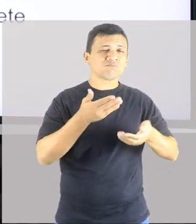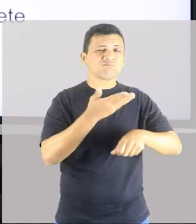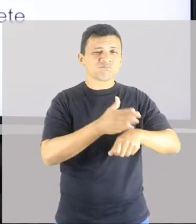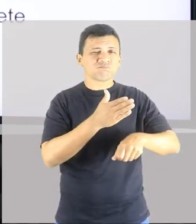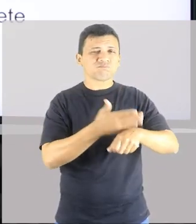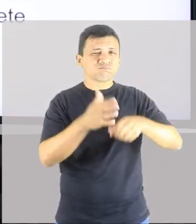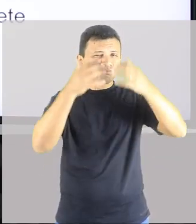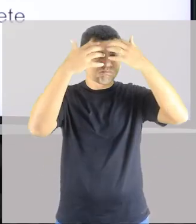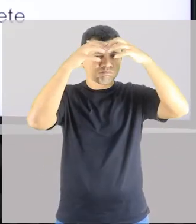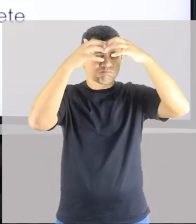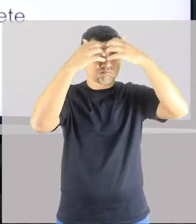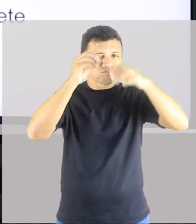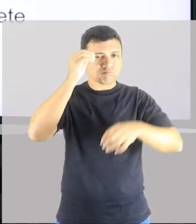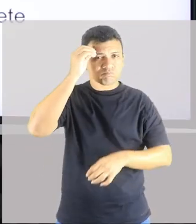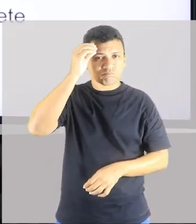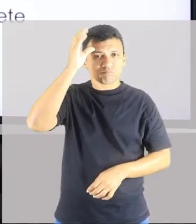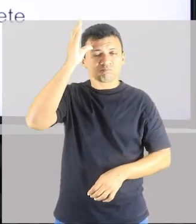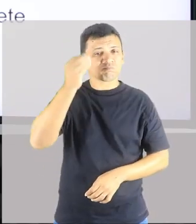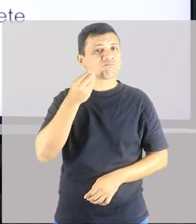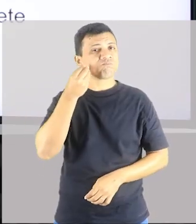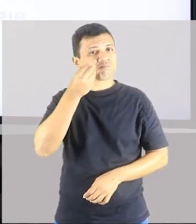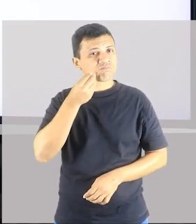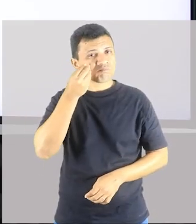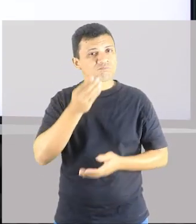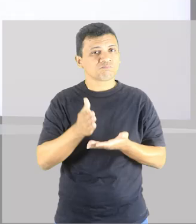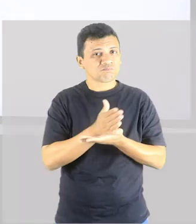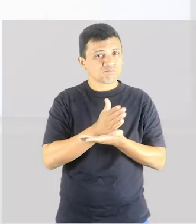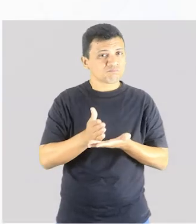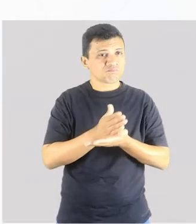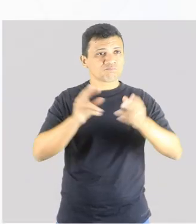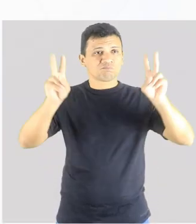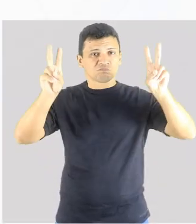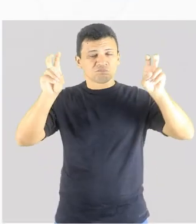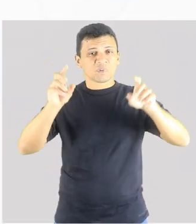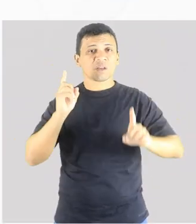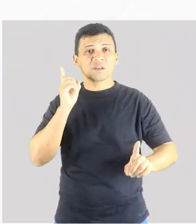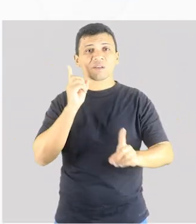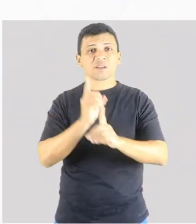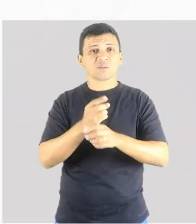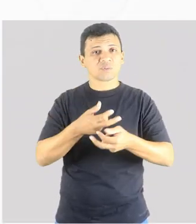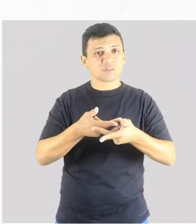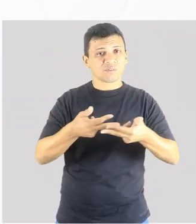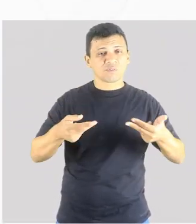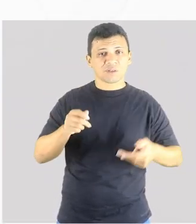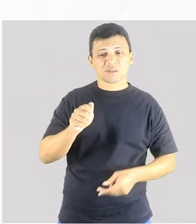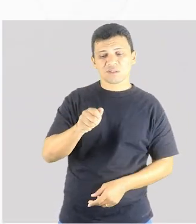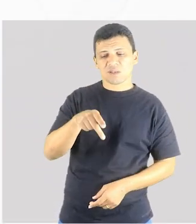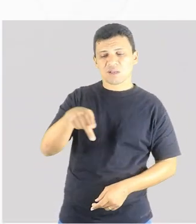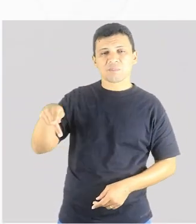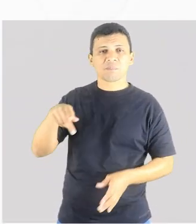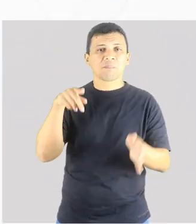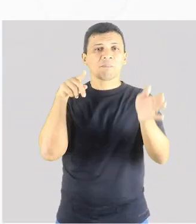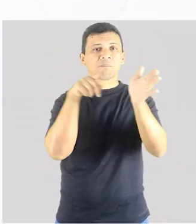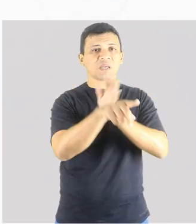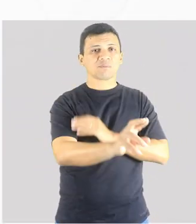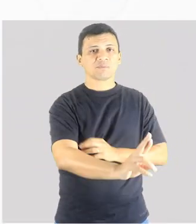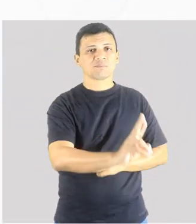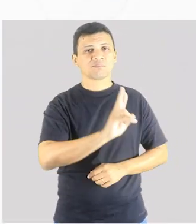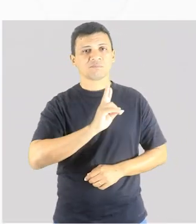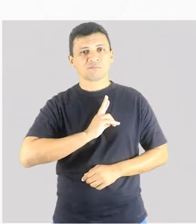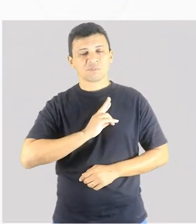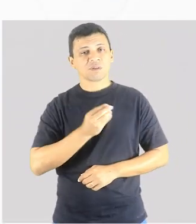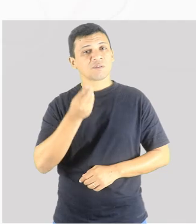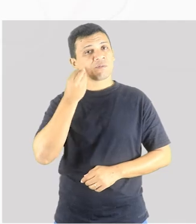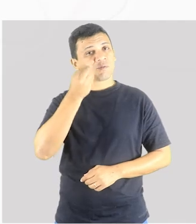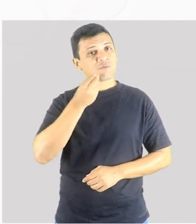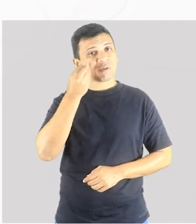verificar conhecimento sobre alguma coisa. A gente encontra, por exemplo, vários aplicativos que têm perguntas e respostas para você